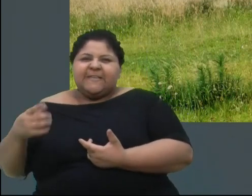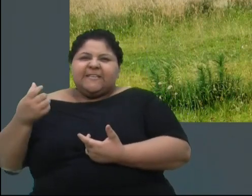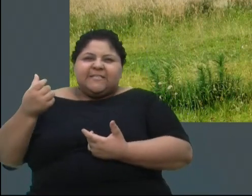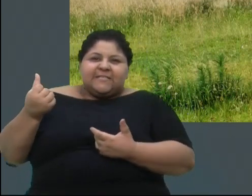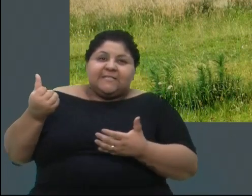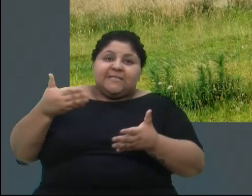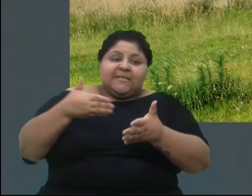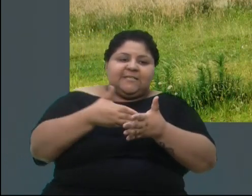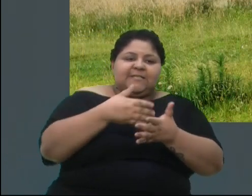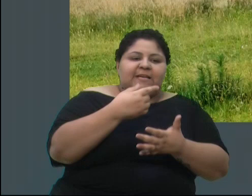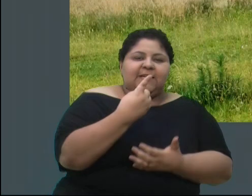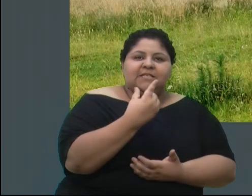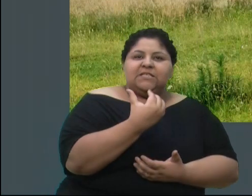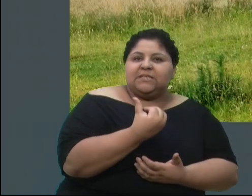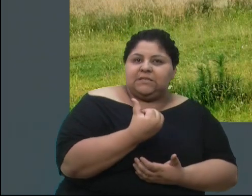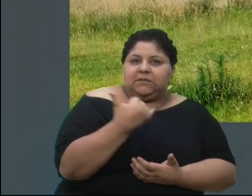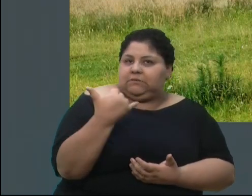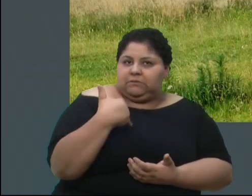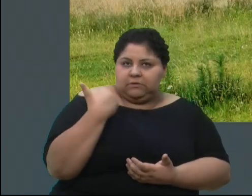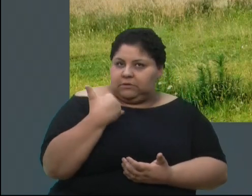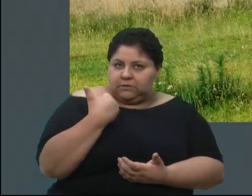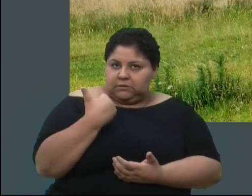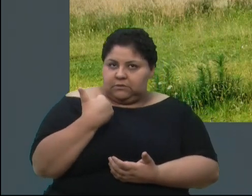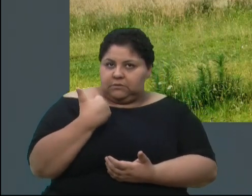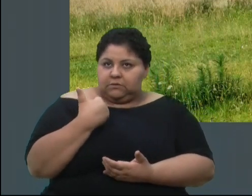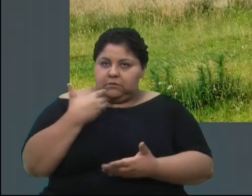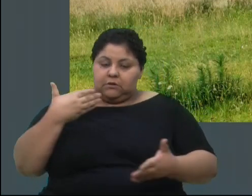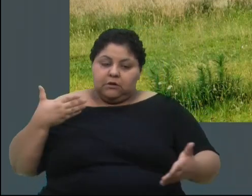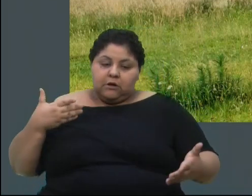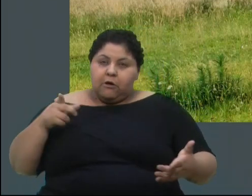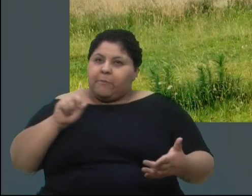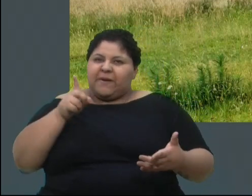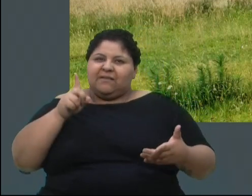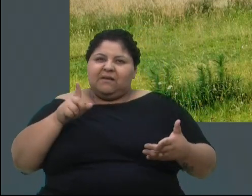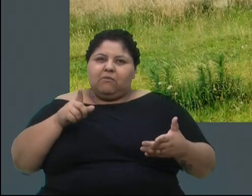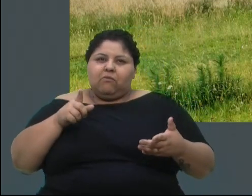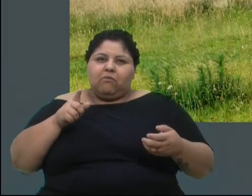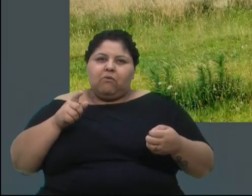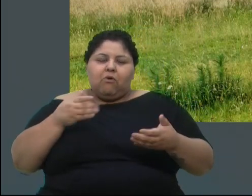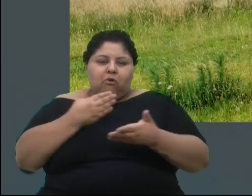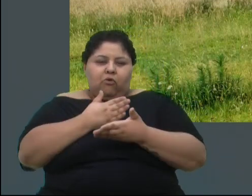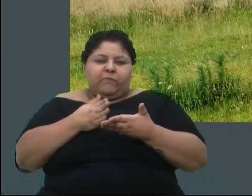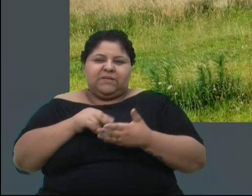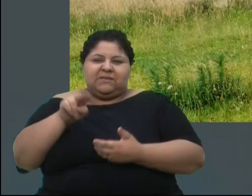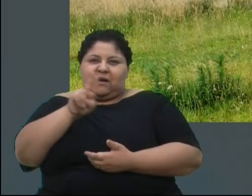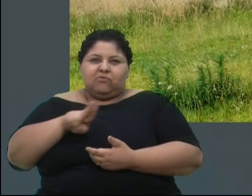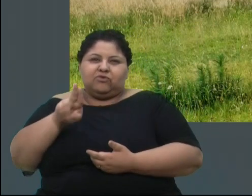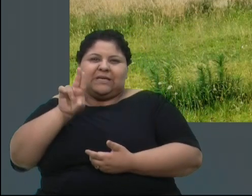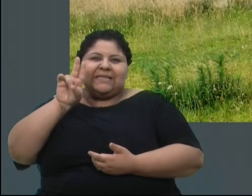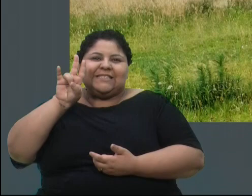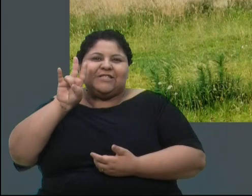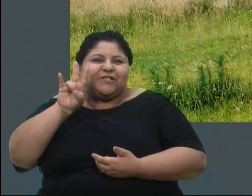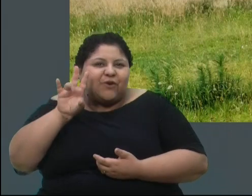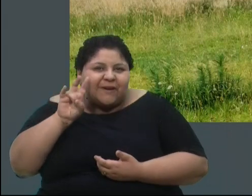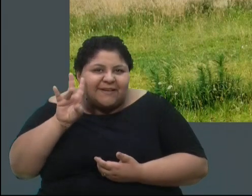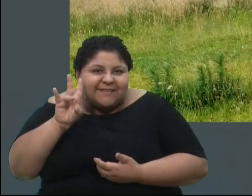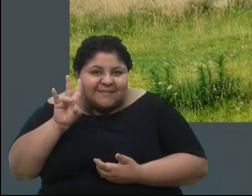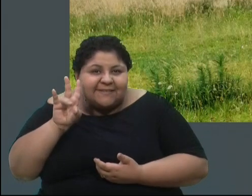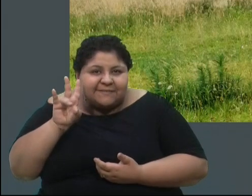a 16 anos, para não entrar no mundo da drogadição, não entrar no mau